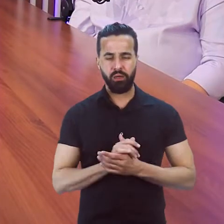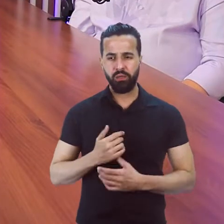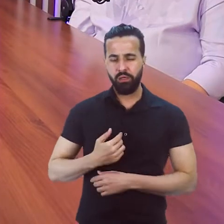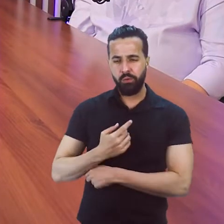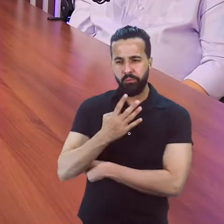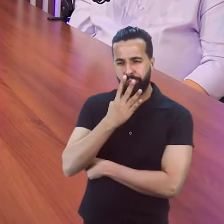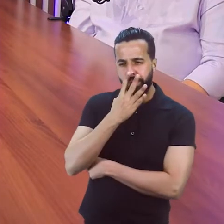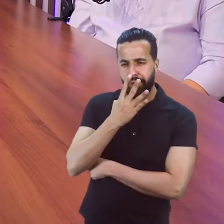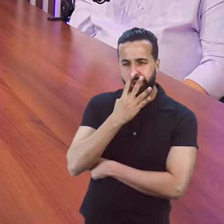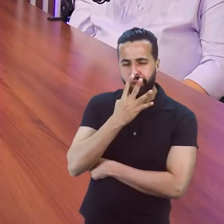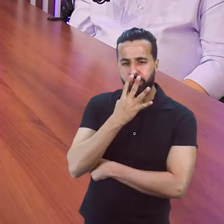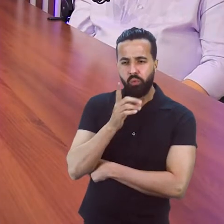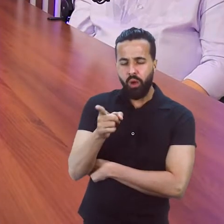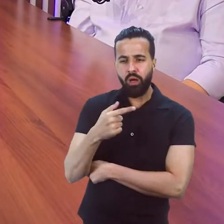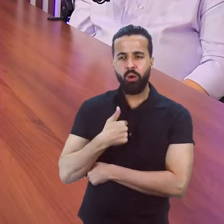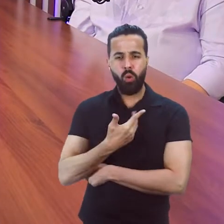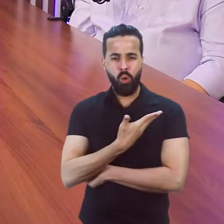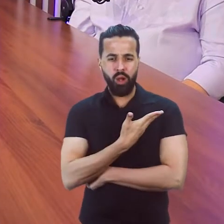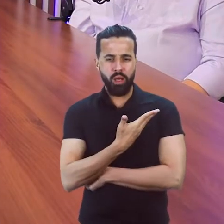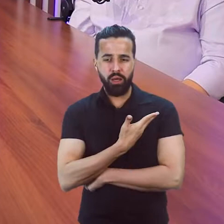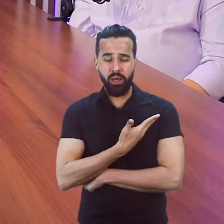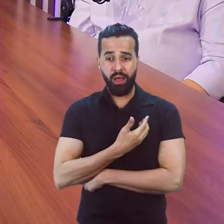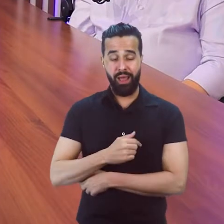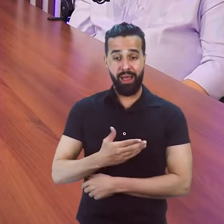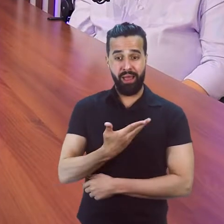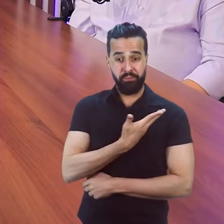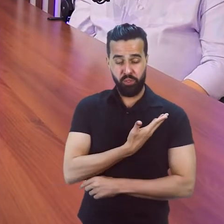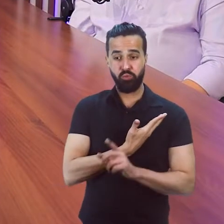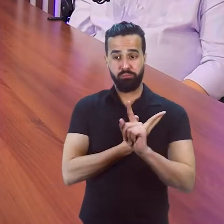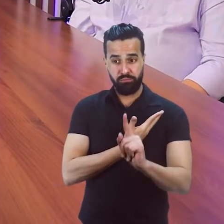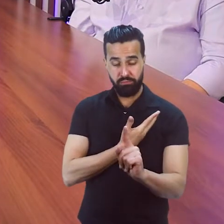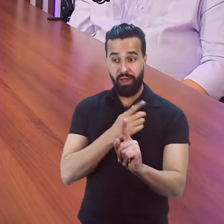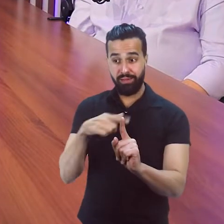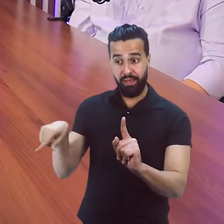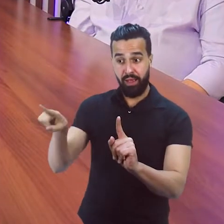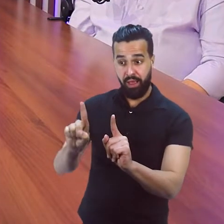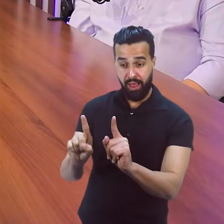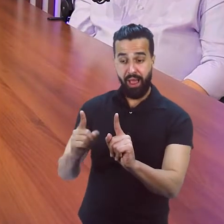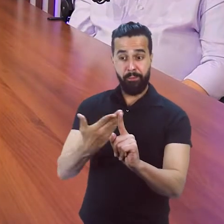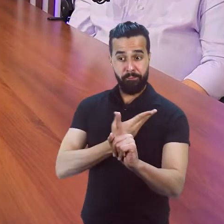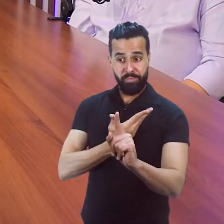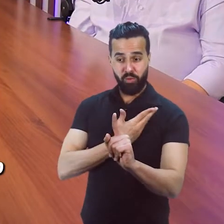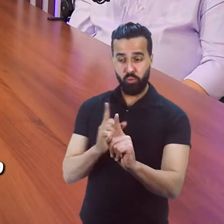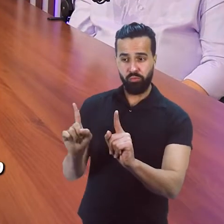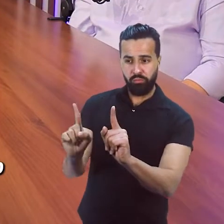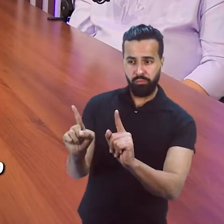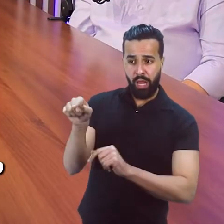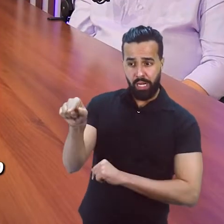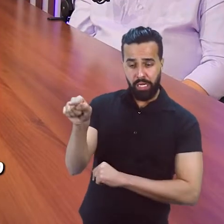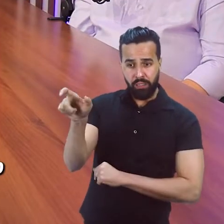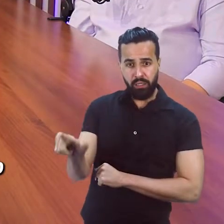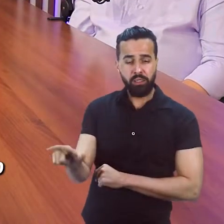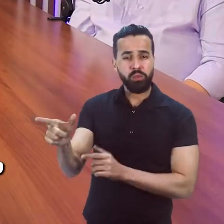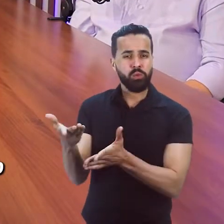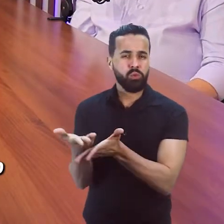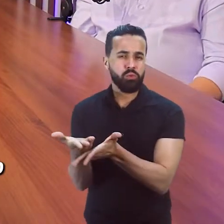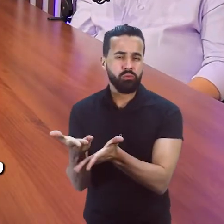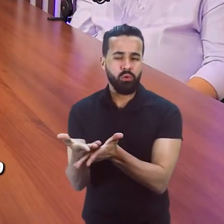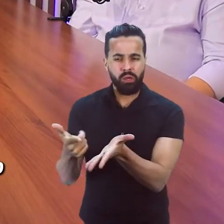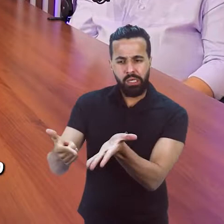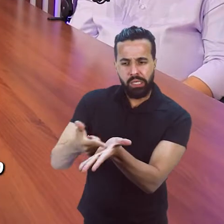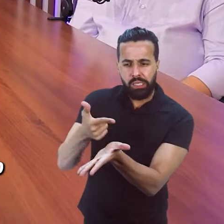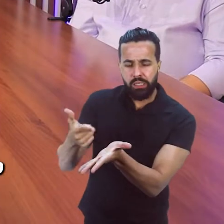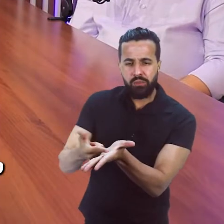outro colega, né, que era amigo do meu amigo, né, e estudando direito, os livros, né,